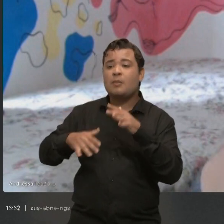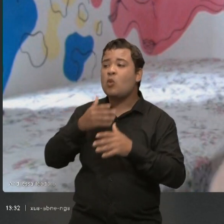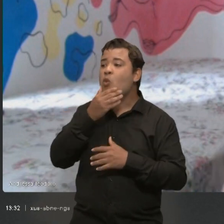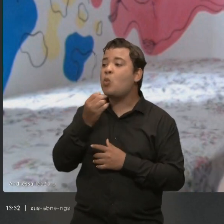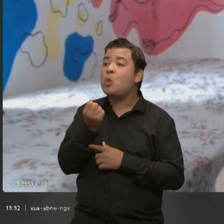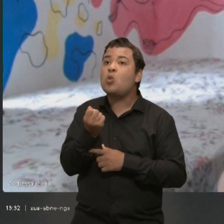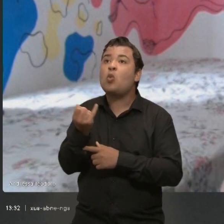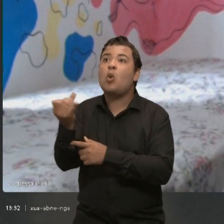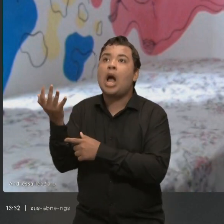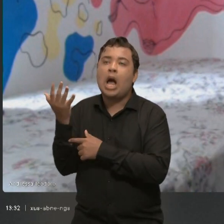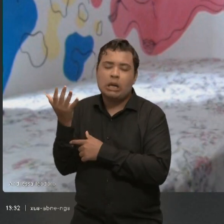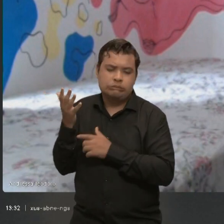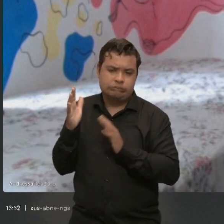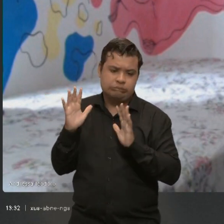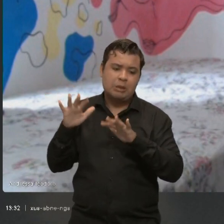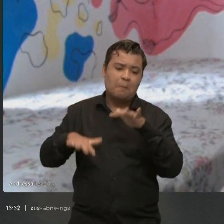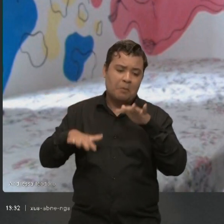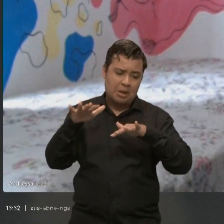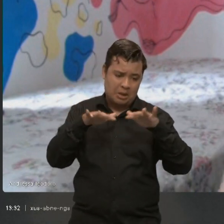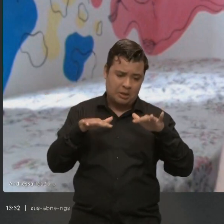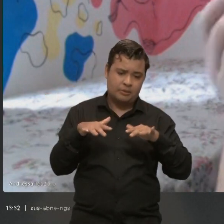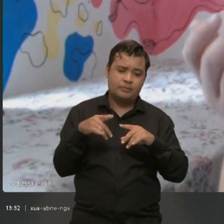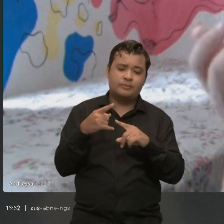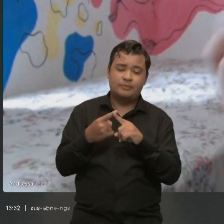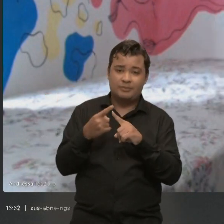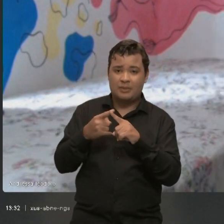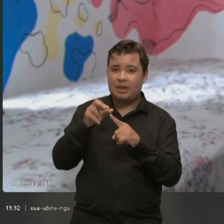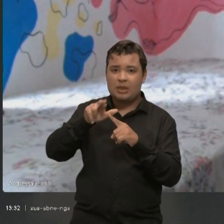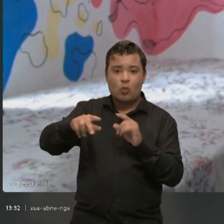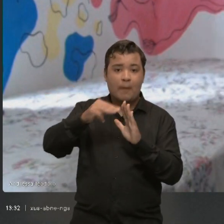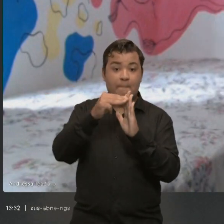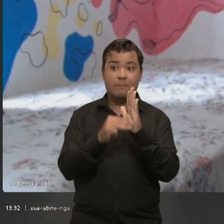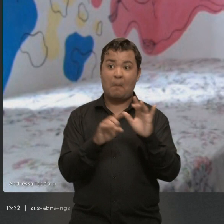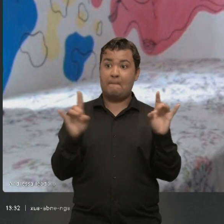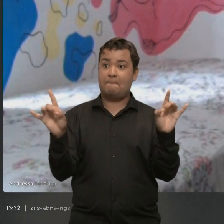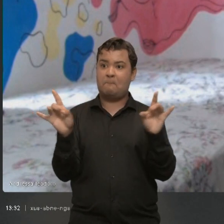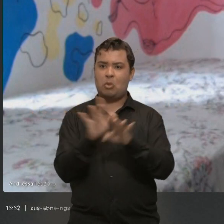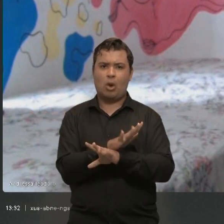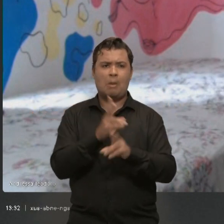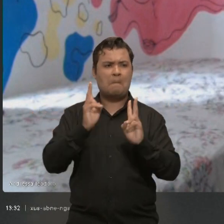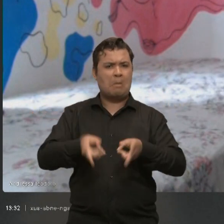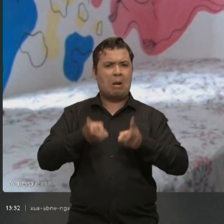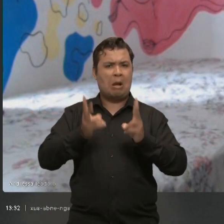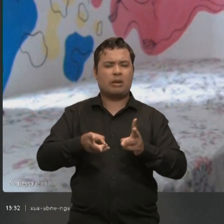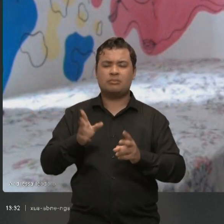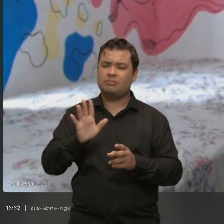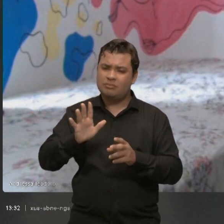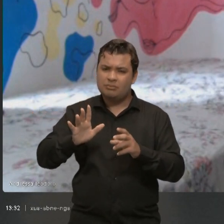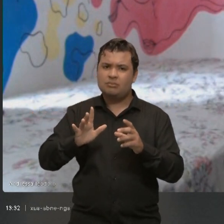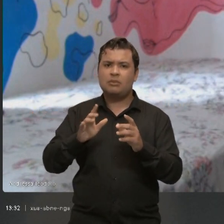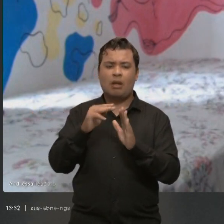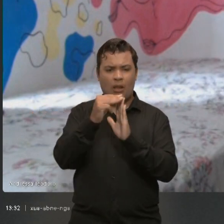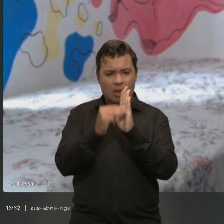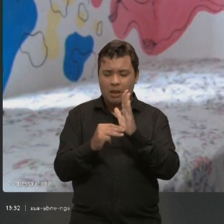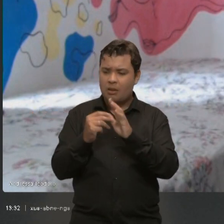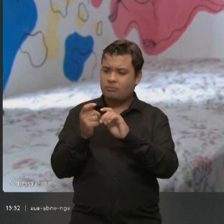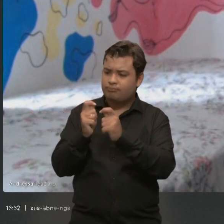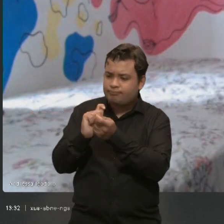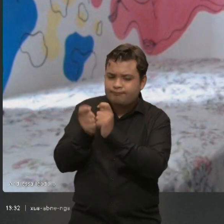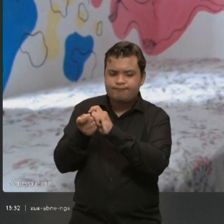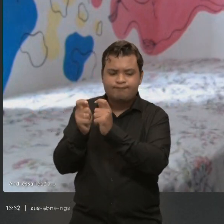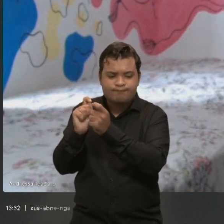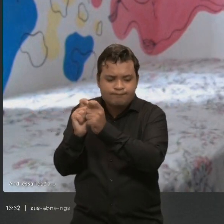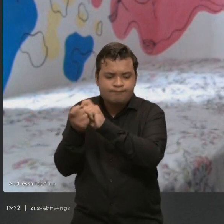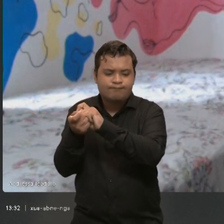uma metodologia pronta e fixa, obviamente ela vai sofrer algumas modificações, a depender do contexto que